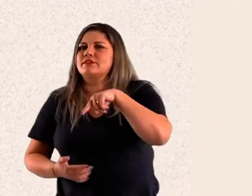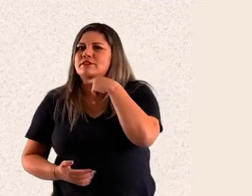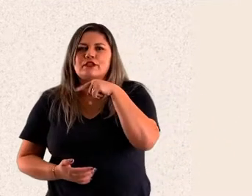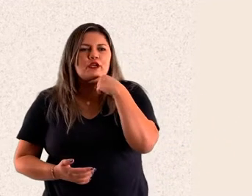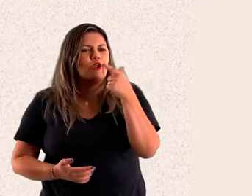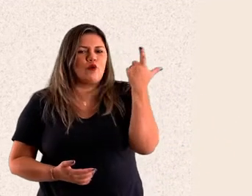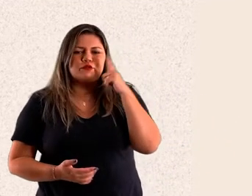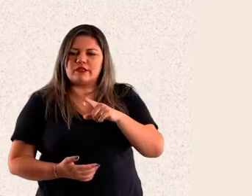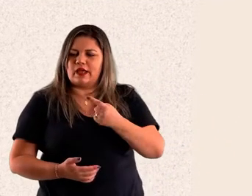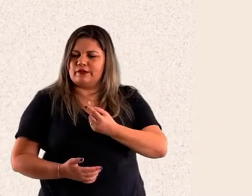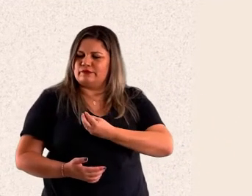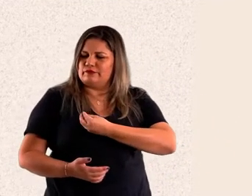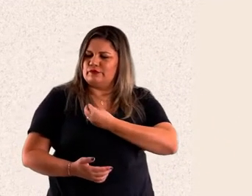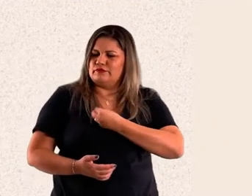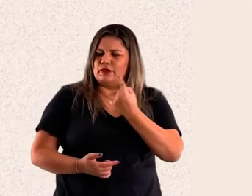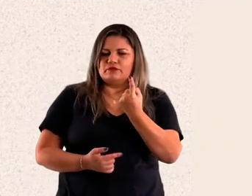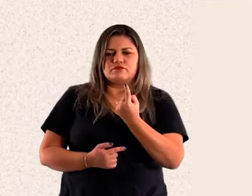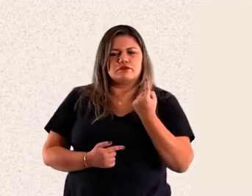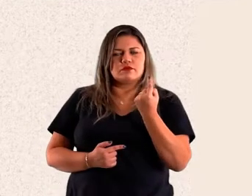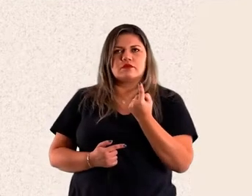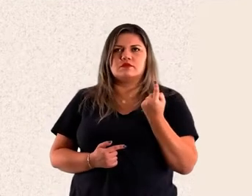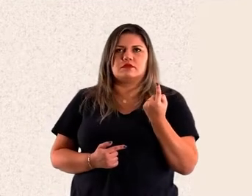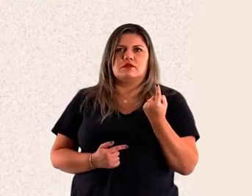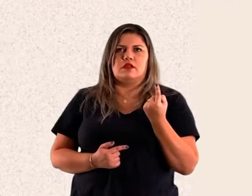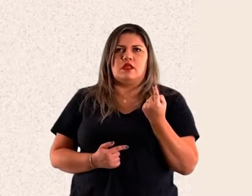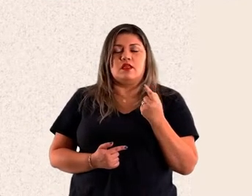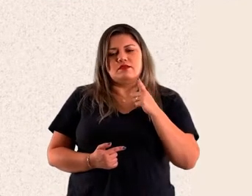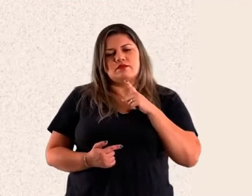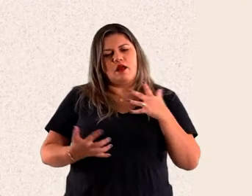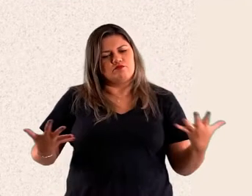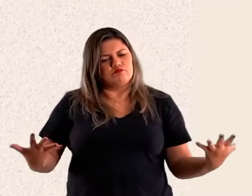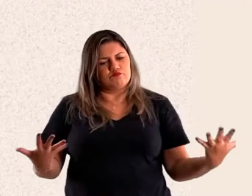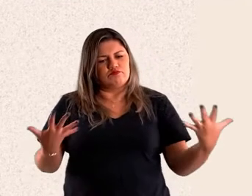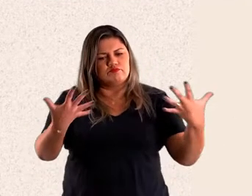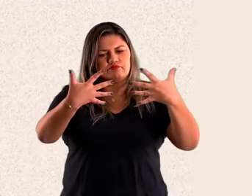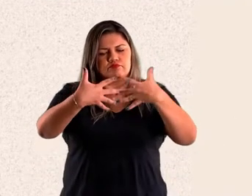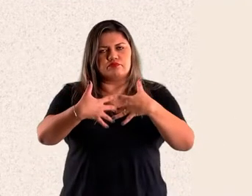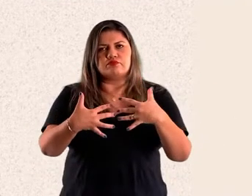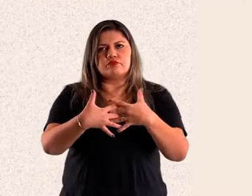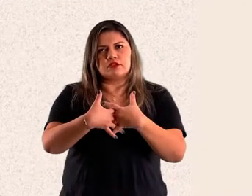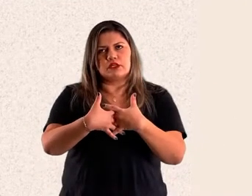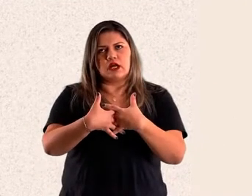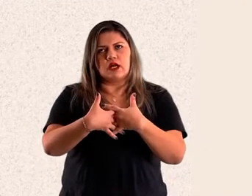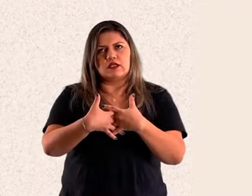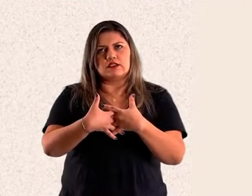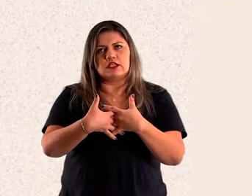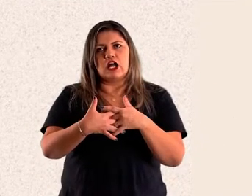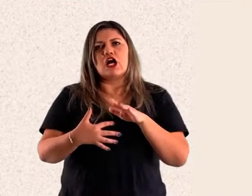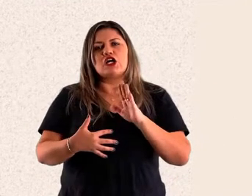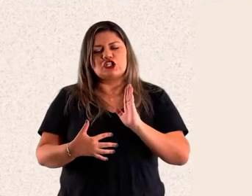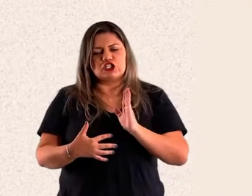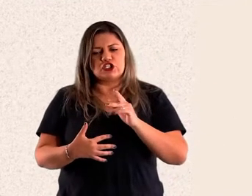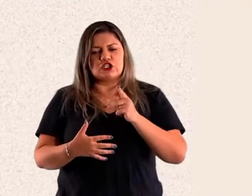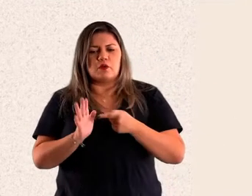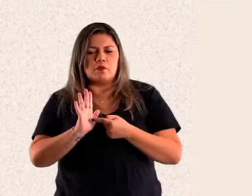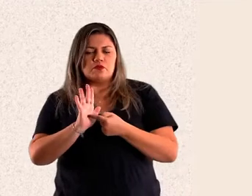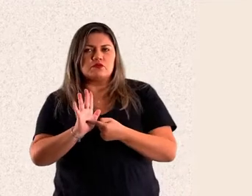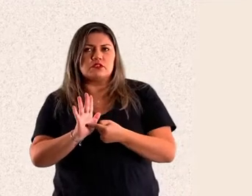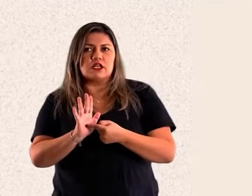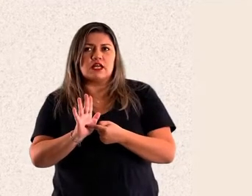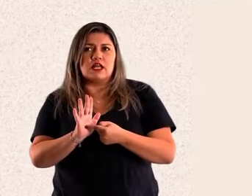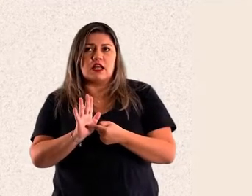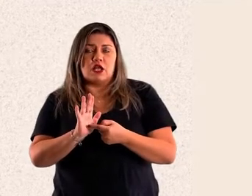então nós estamos com essa teia interligados e já que eu citei o líder aqui ele